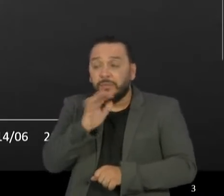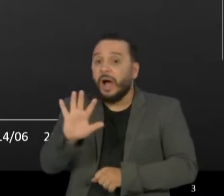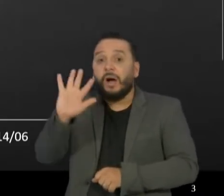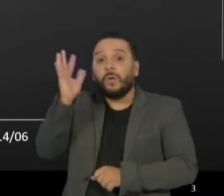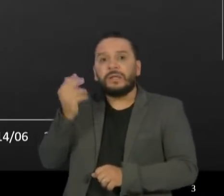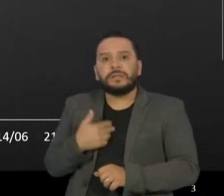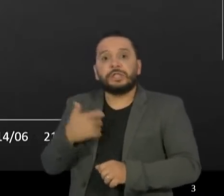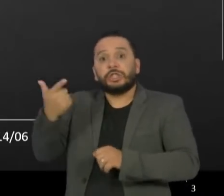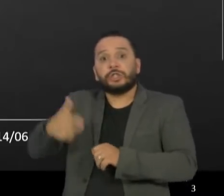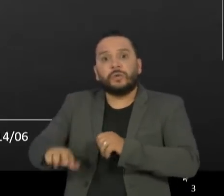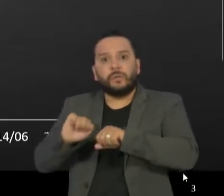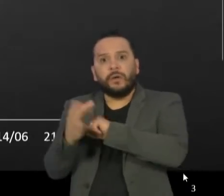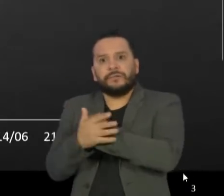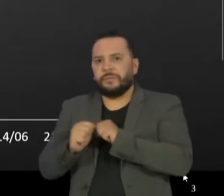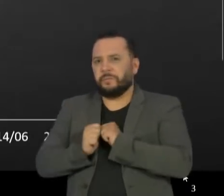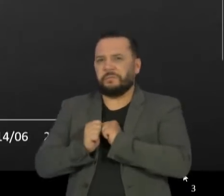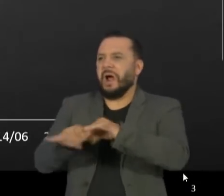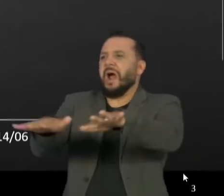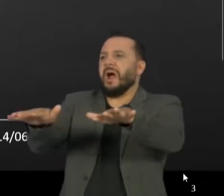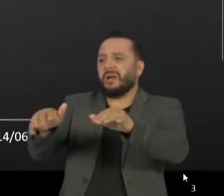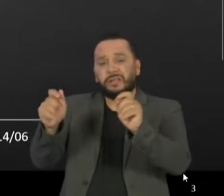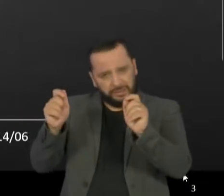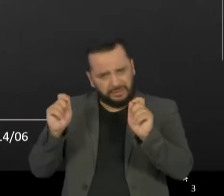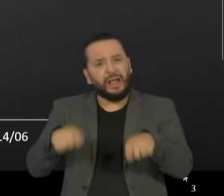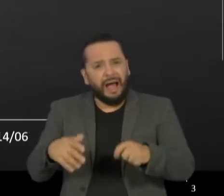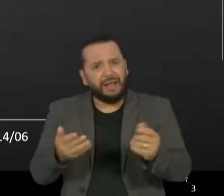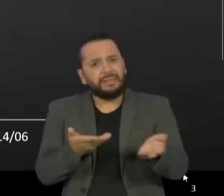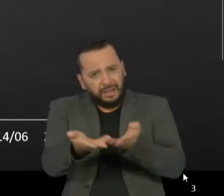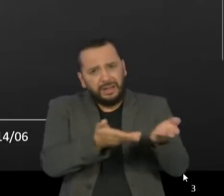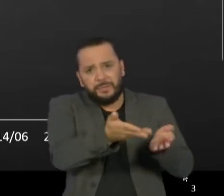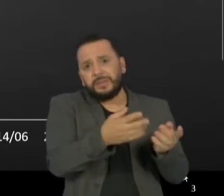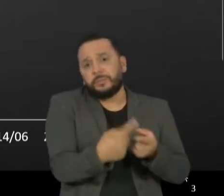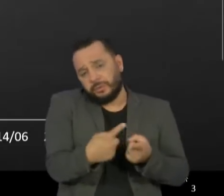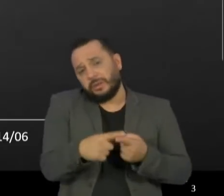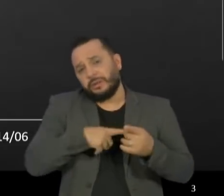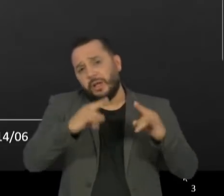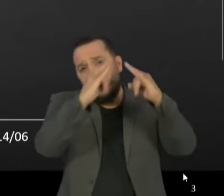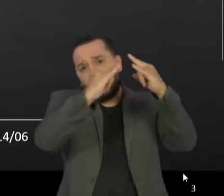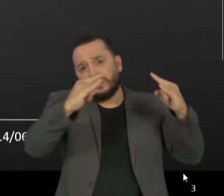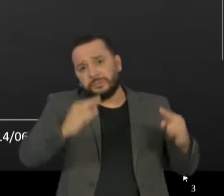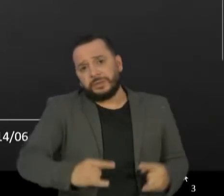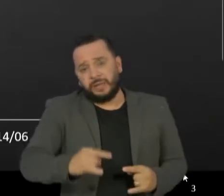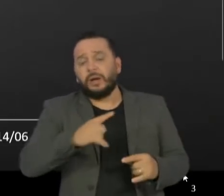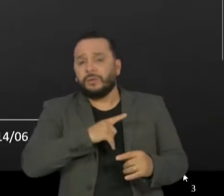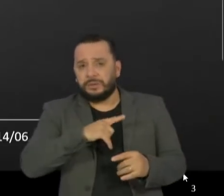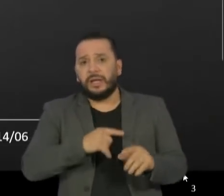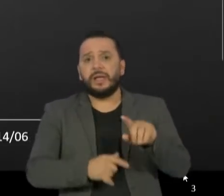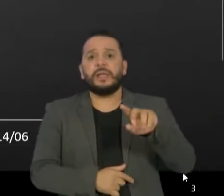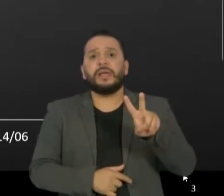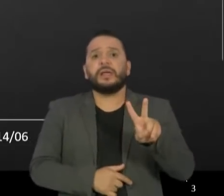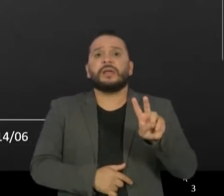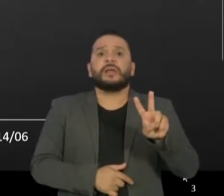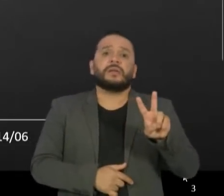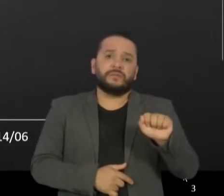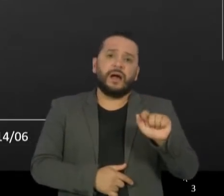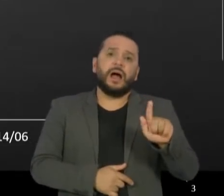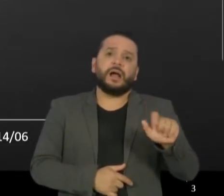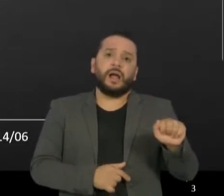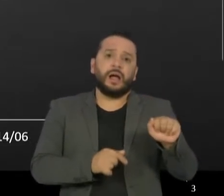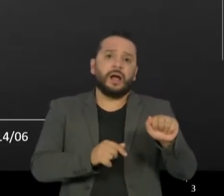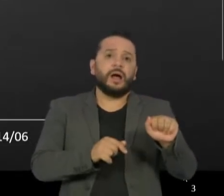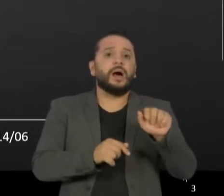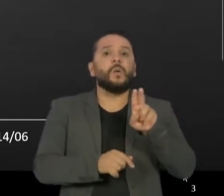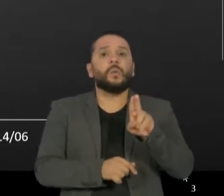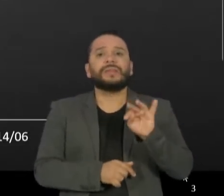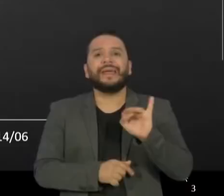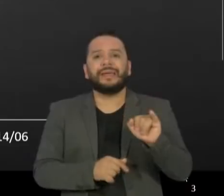que possa vir a ocorrer. Mas, até agora, ela não demonstrou estar ocorrendo, a não ser se esse aumento